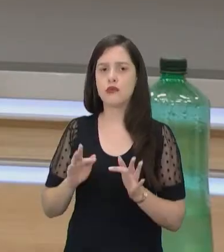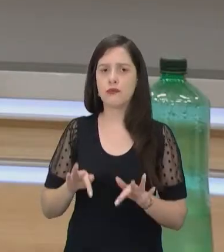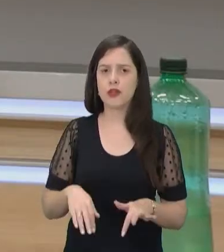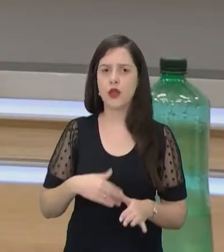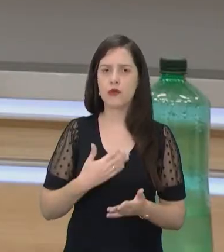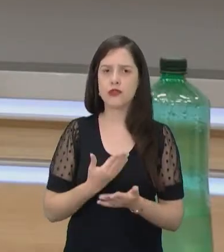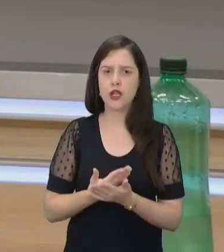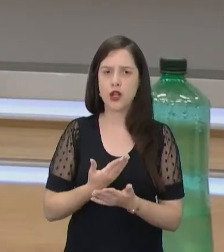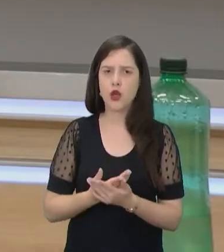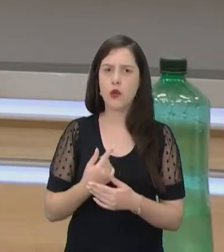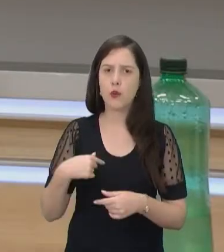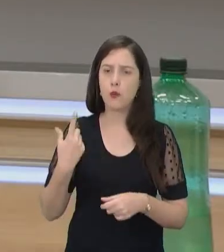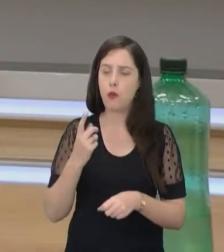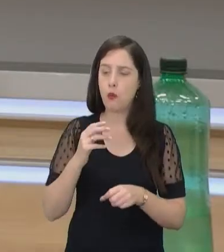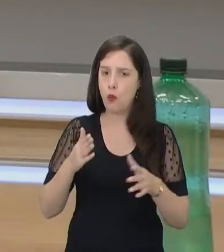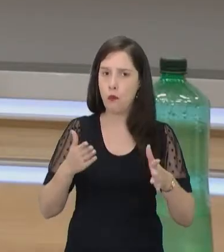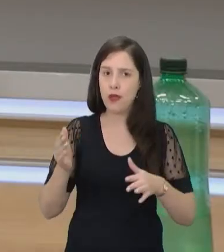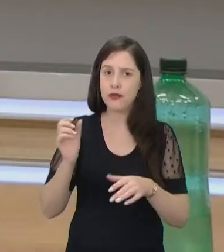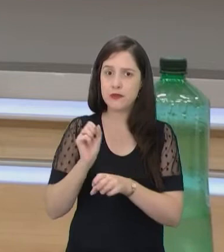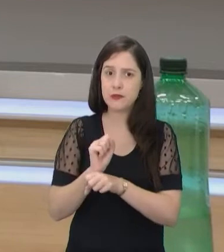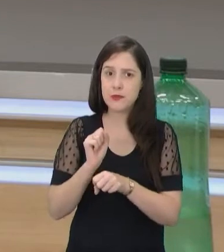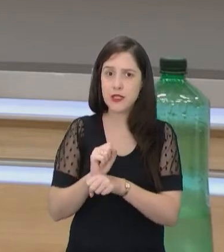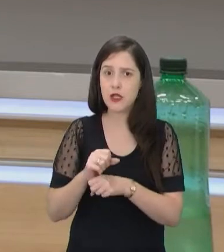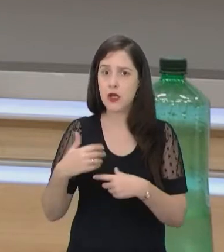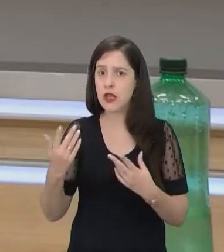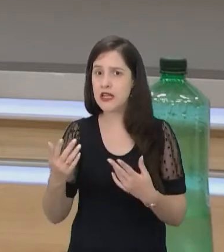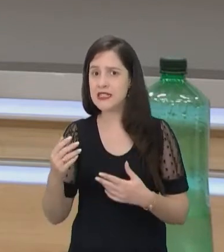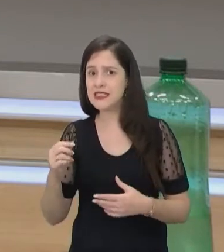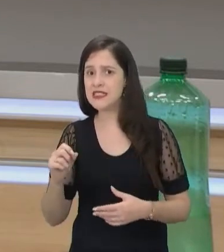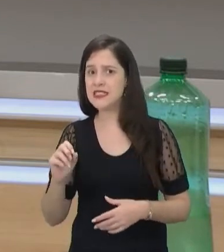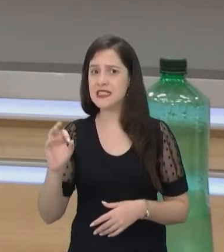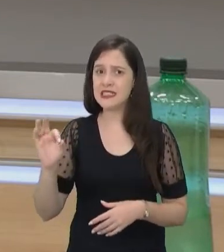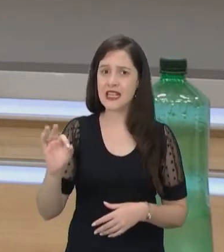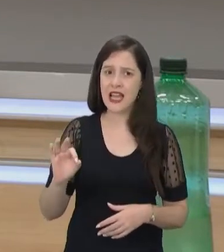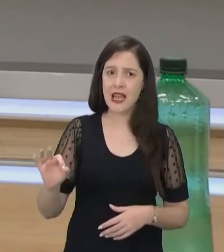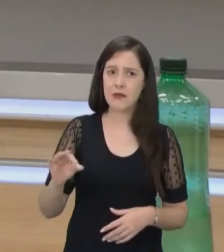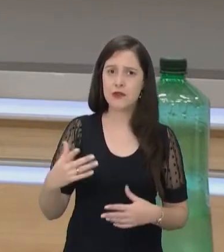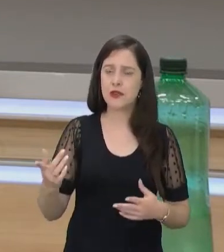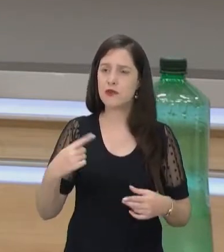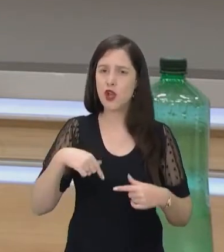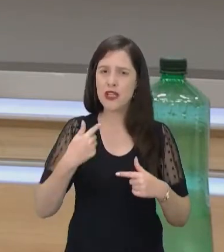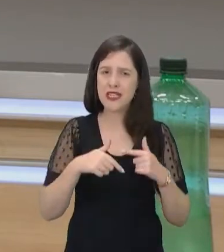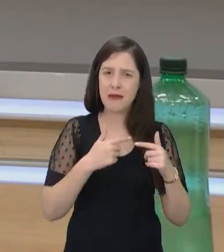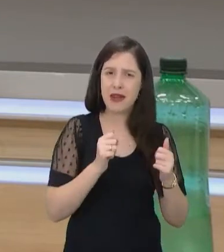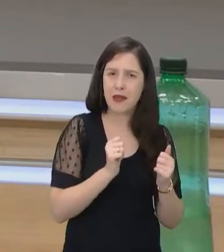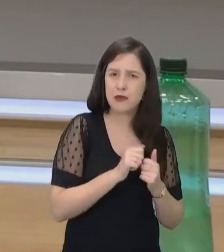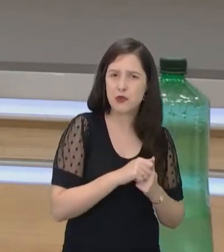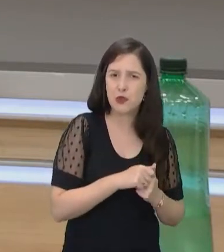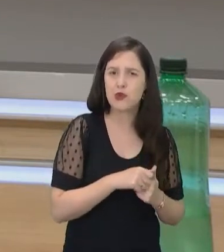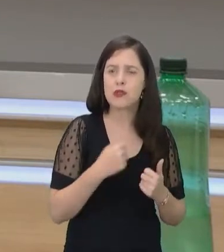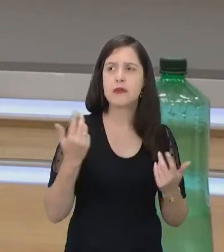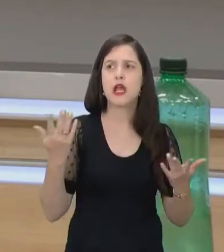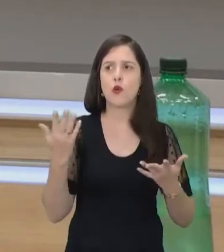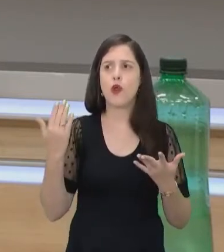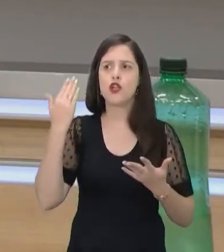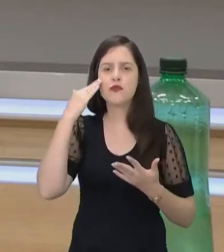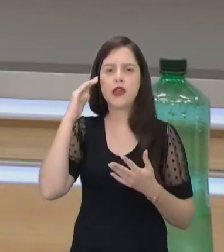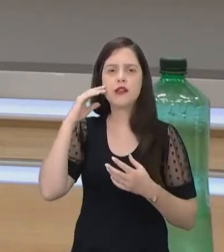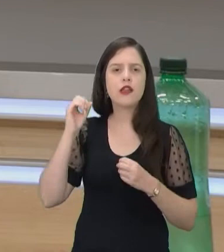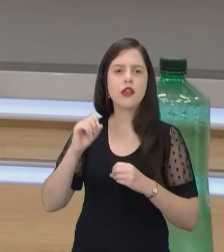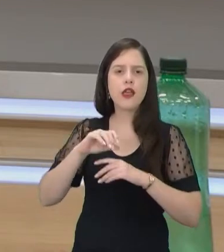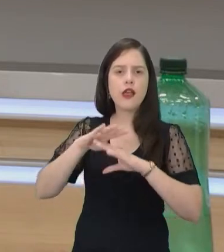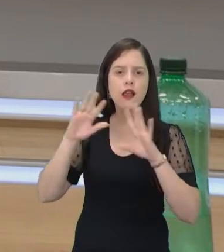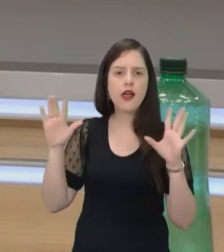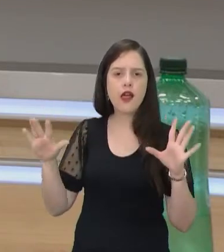correndo desesperado pensando, meu Deus do céu, 10% só do nosso lixo vai para lixões controlados, porque agora a gente vai entender qual que é a